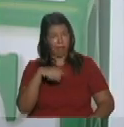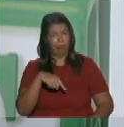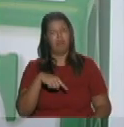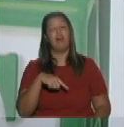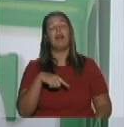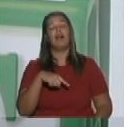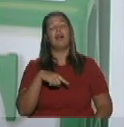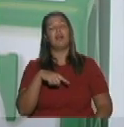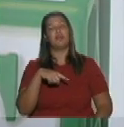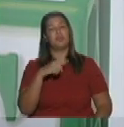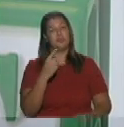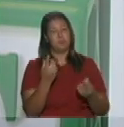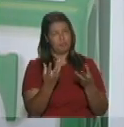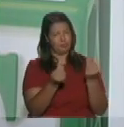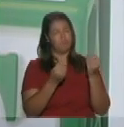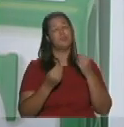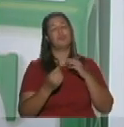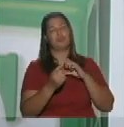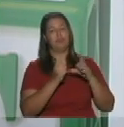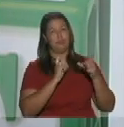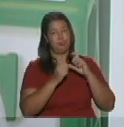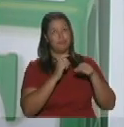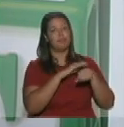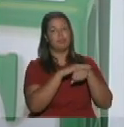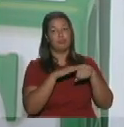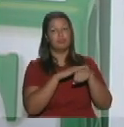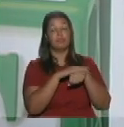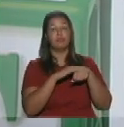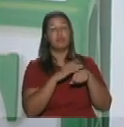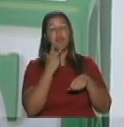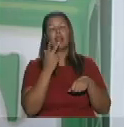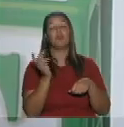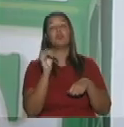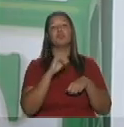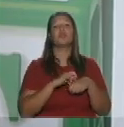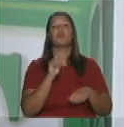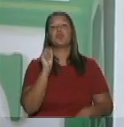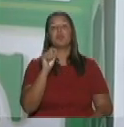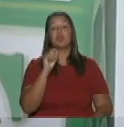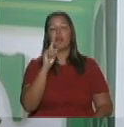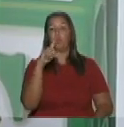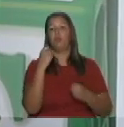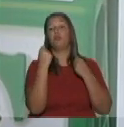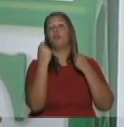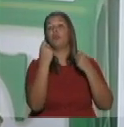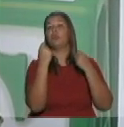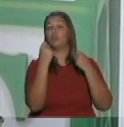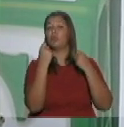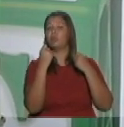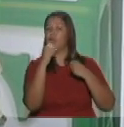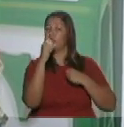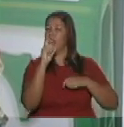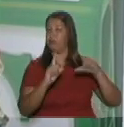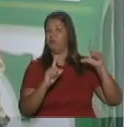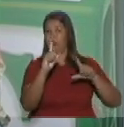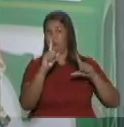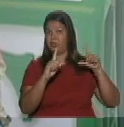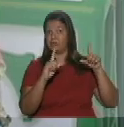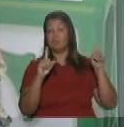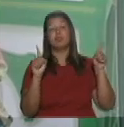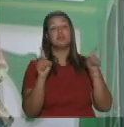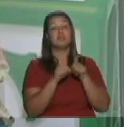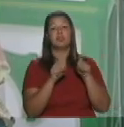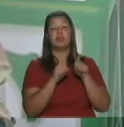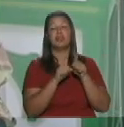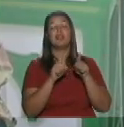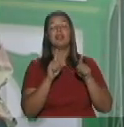uma ferramenta que aparece muito no diálogo deles, né? Eles falam muito sobre o poder da televisão e